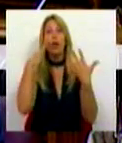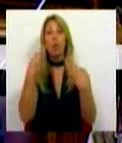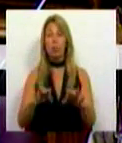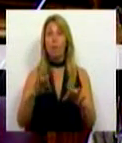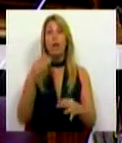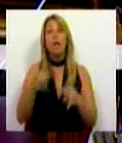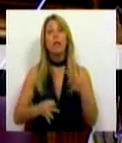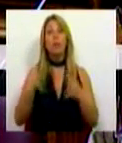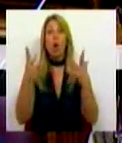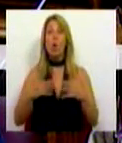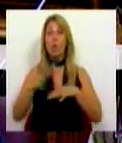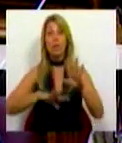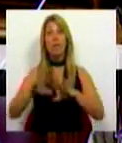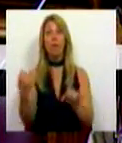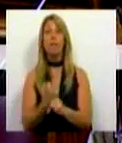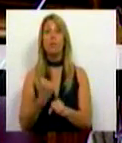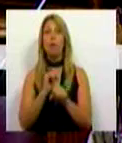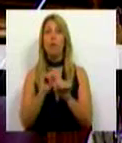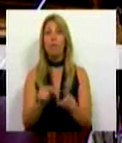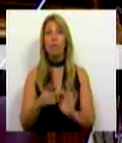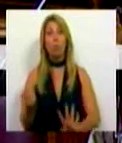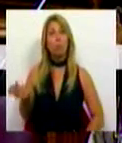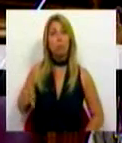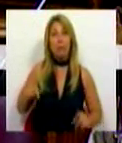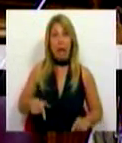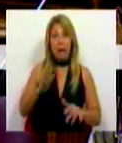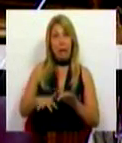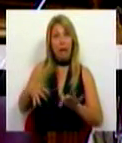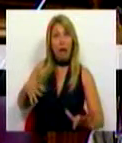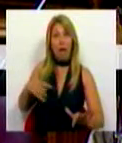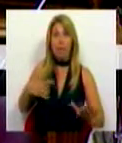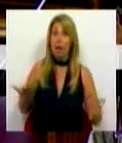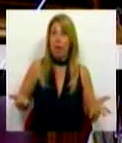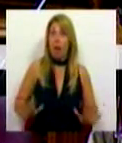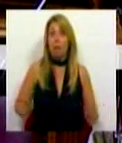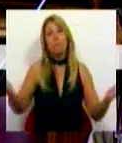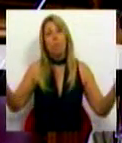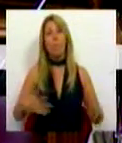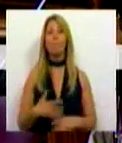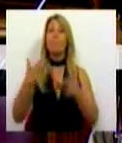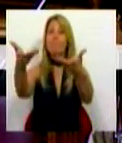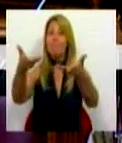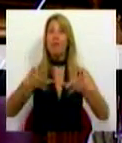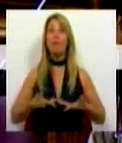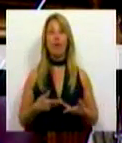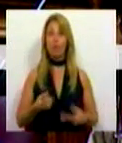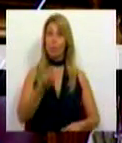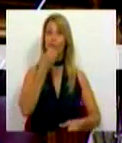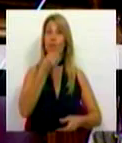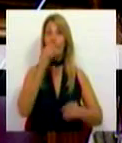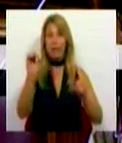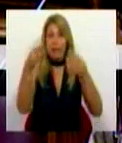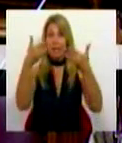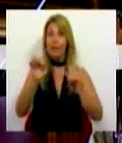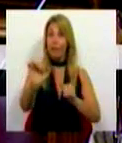funções sem vir a esta Câmara. No entanto, bem-vindos. Ainda bem que tomou a iniciativa, considerando